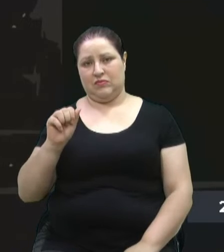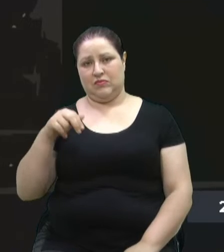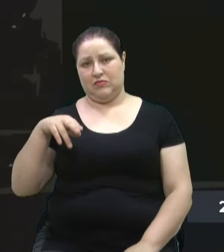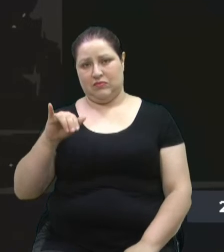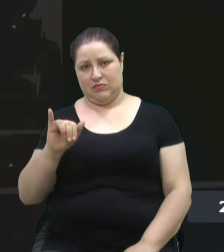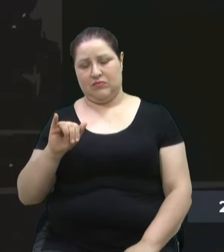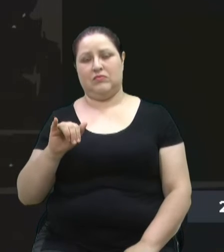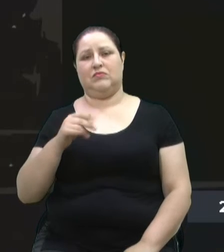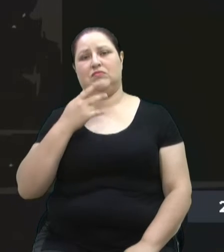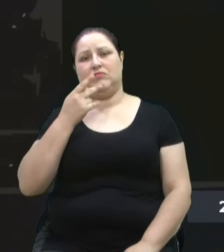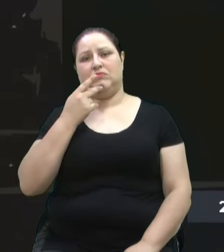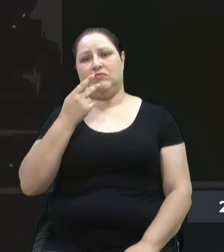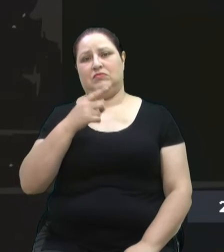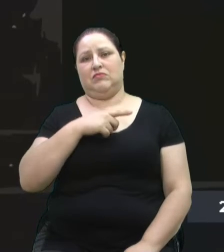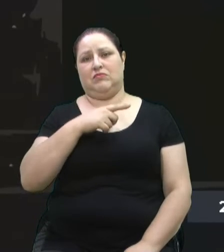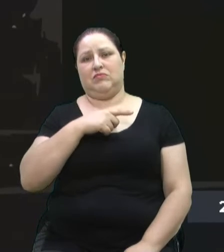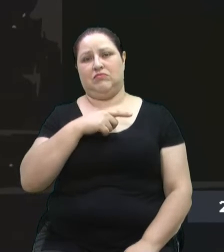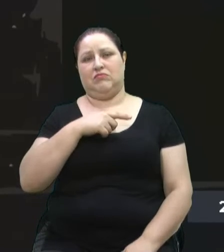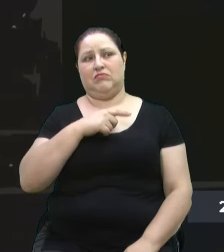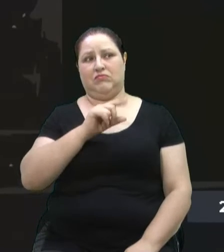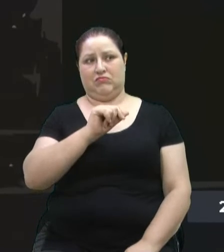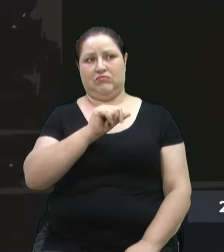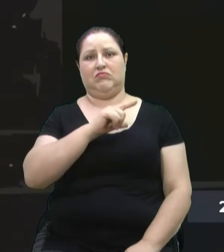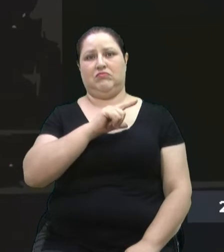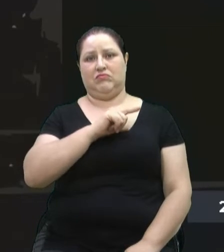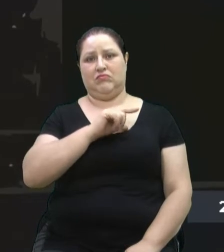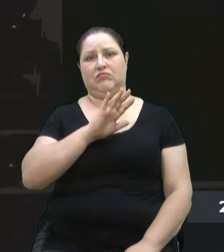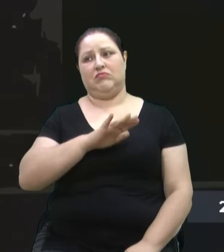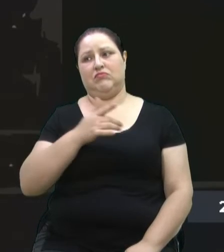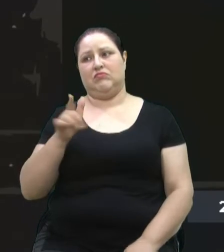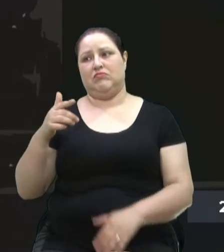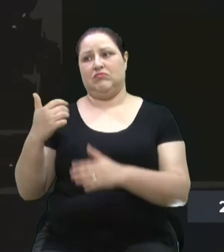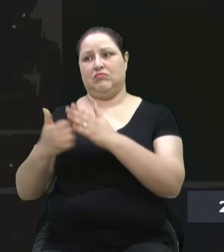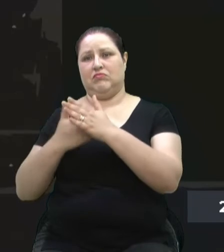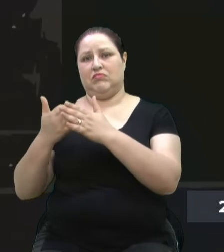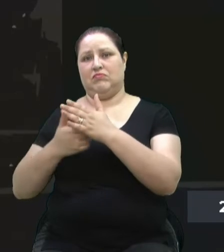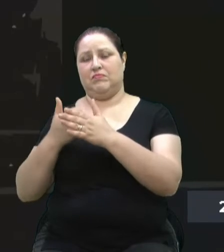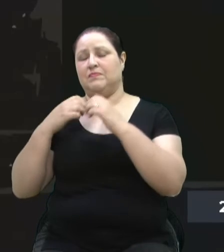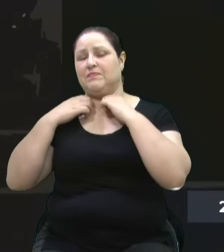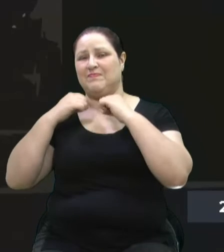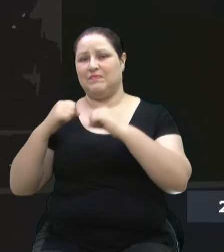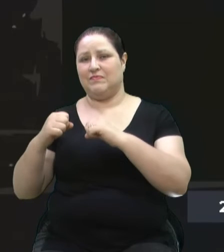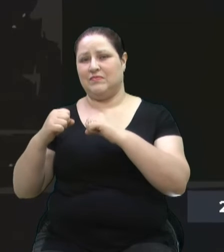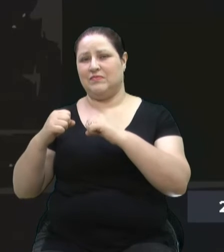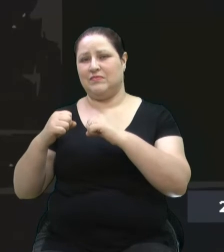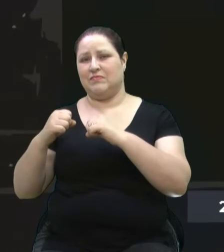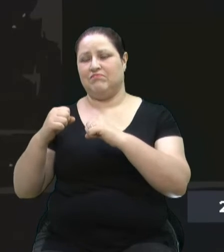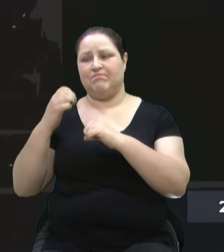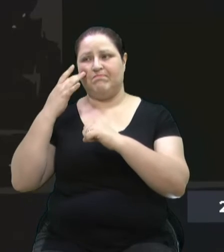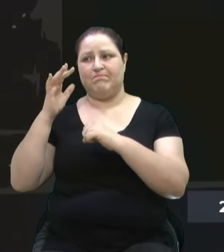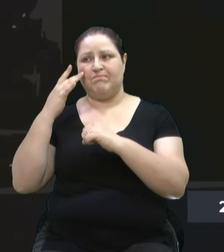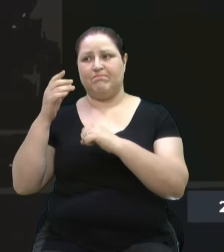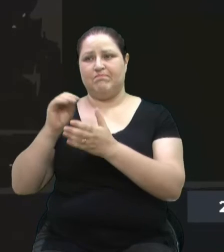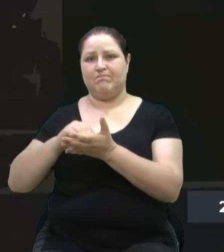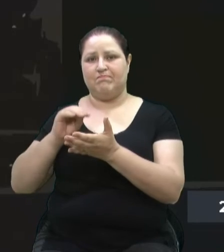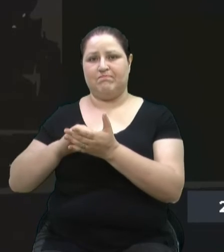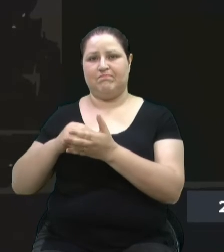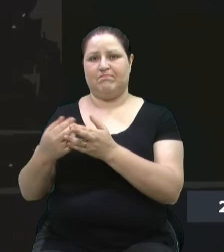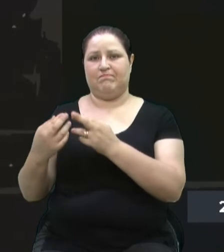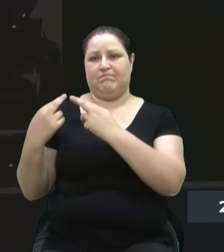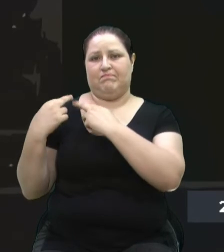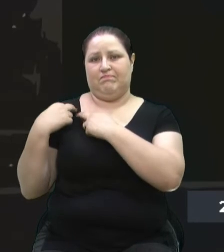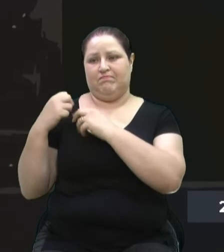secretarias que parece que eu não consigo entender. Ou é ineficiência, falta de responsabilidade, comprometimento com a sociedade, ou vão